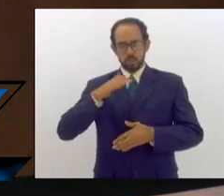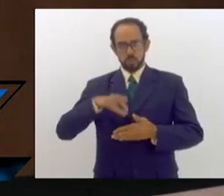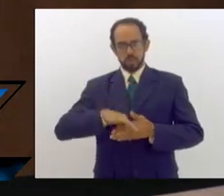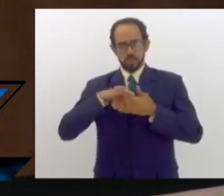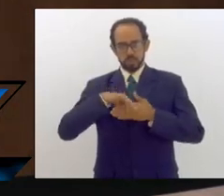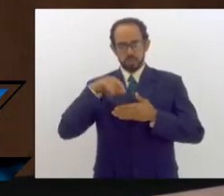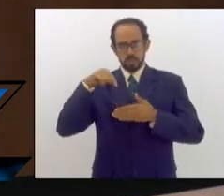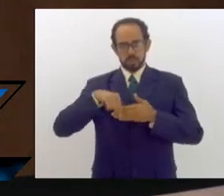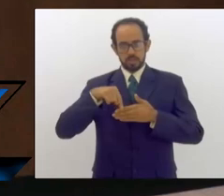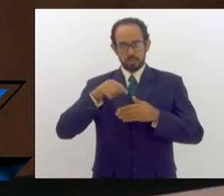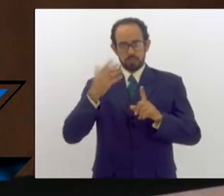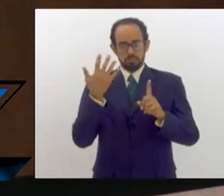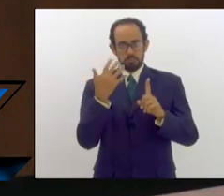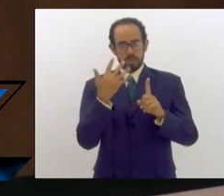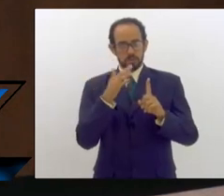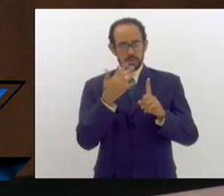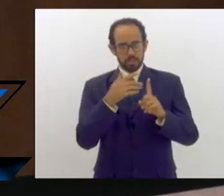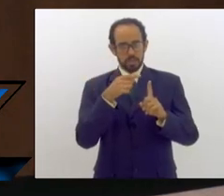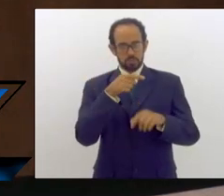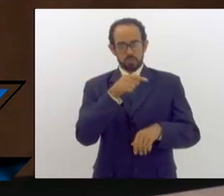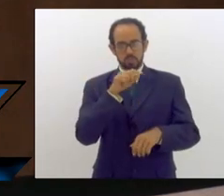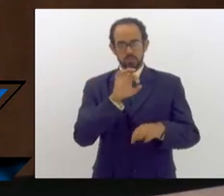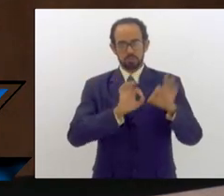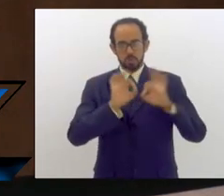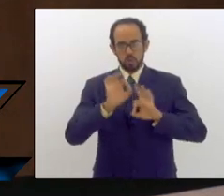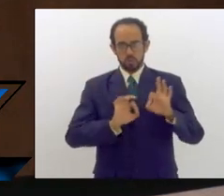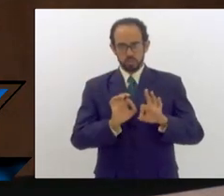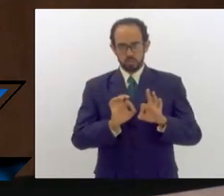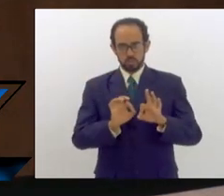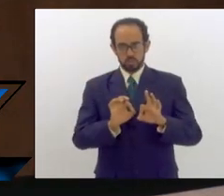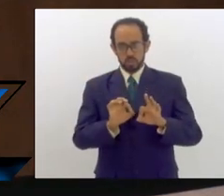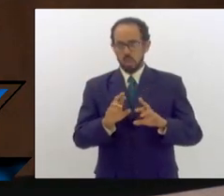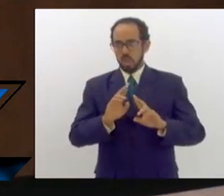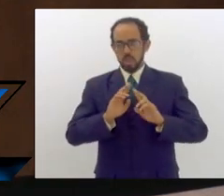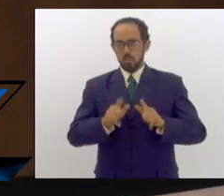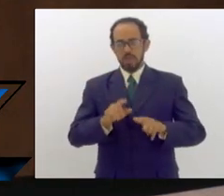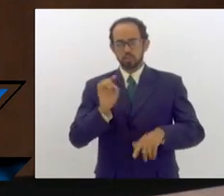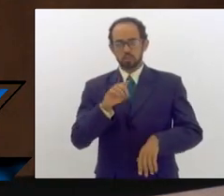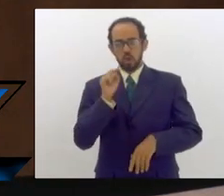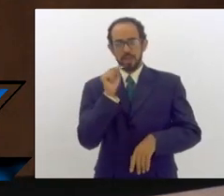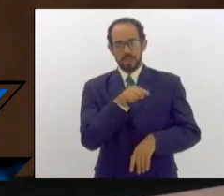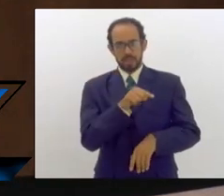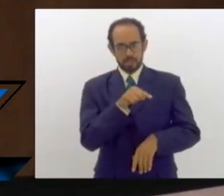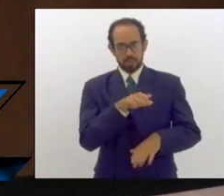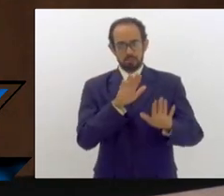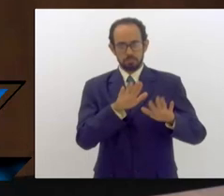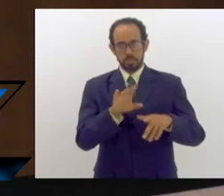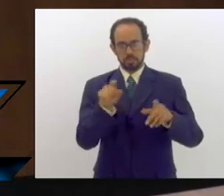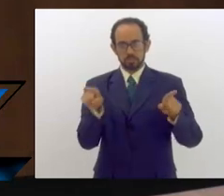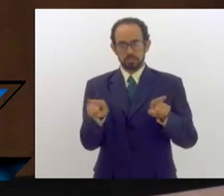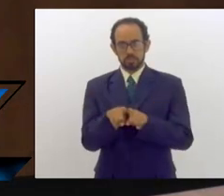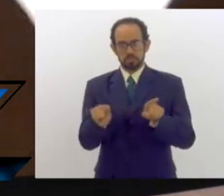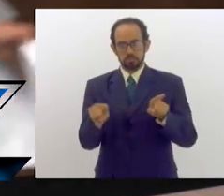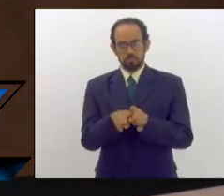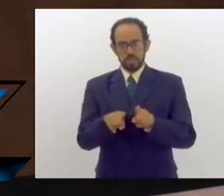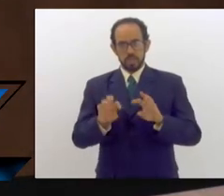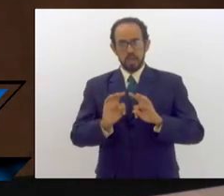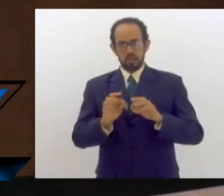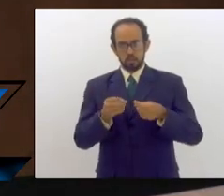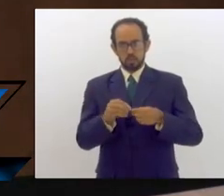e parabenizá-lo por esse projeto não só eles têm sido a família